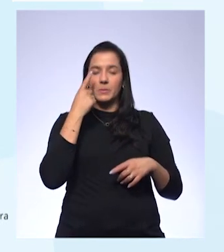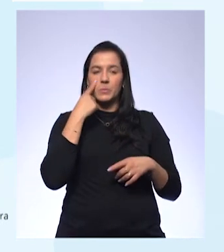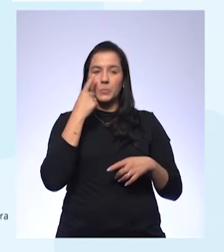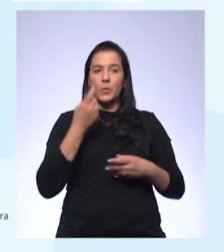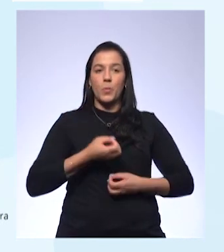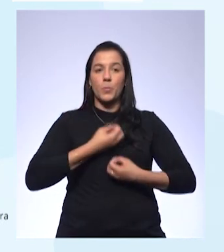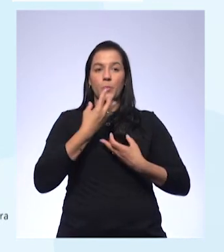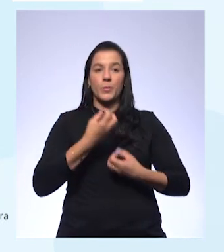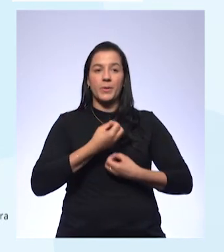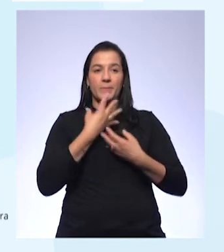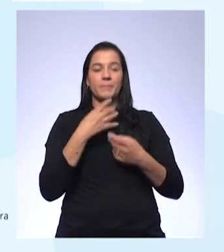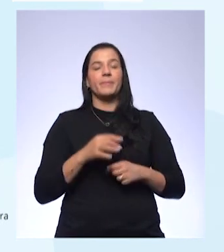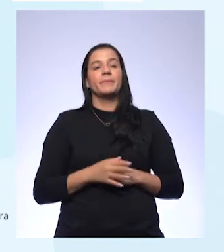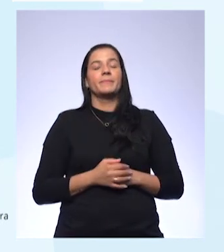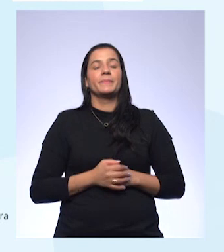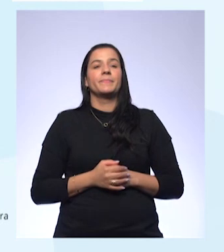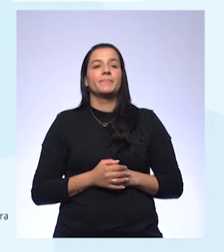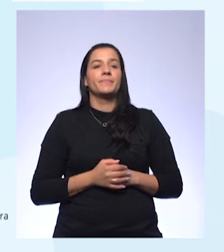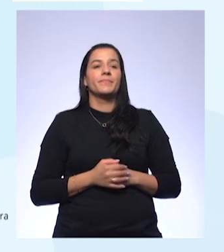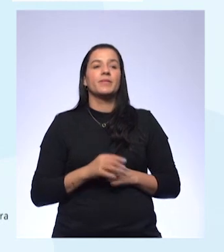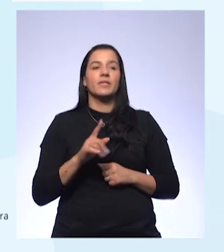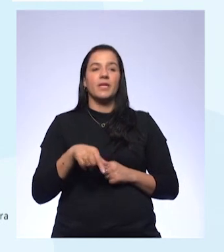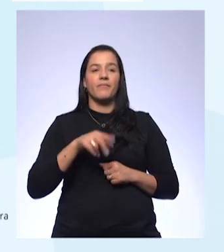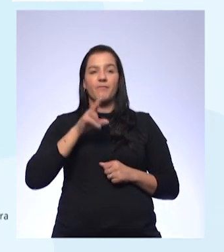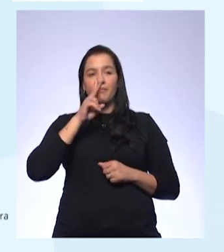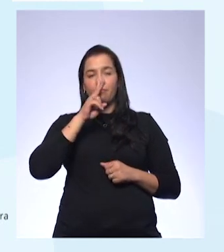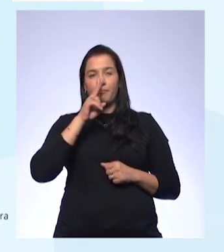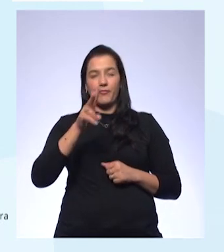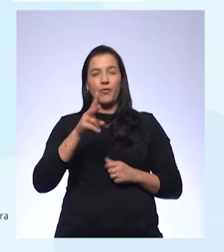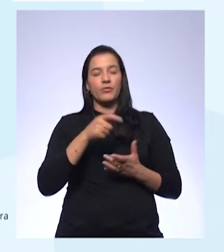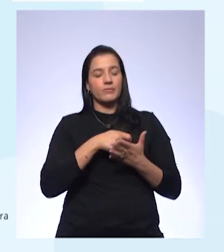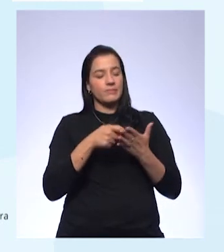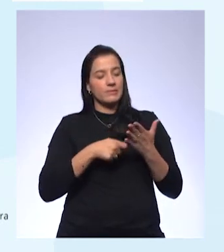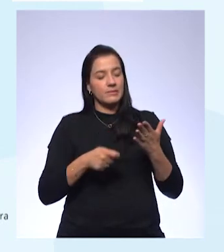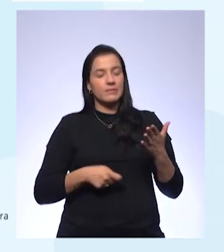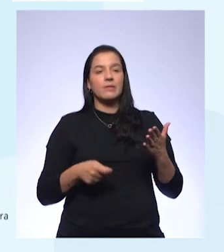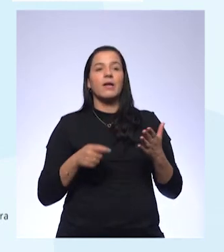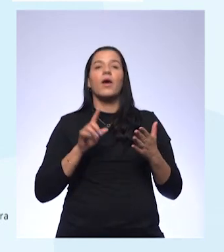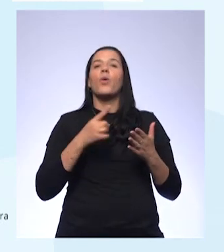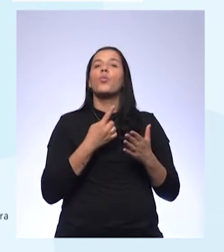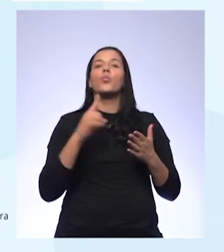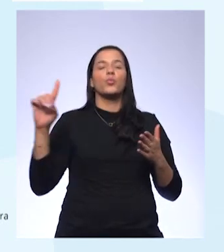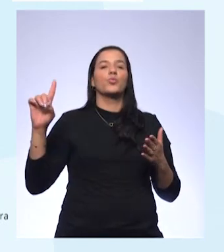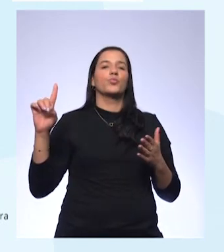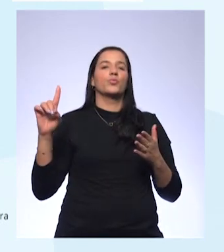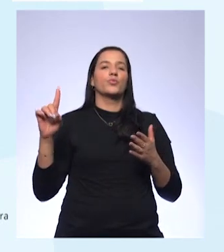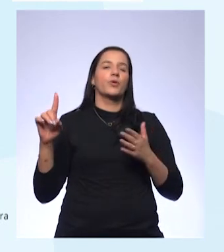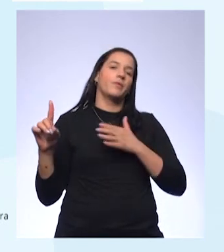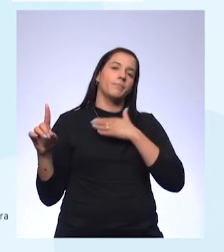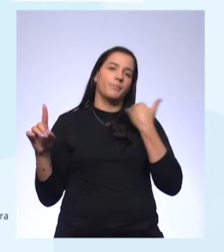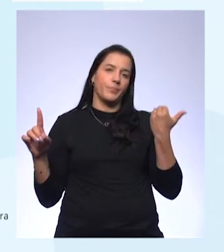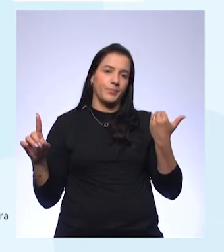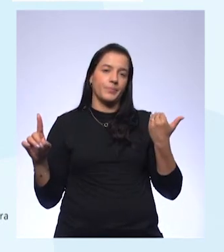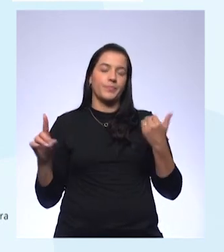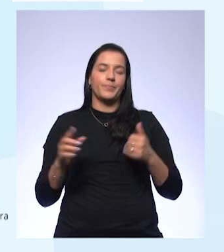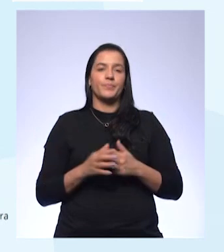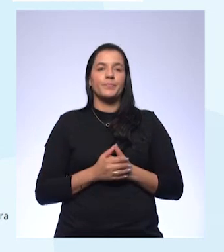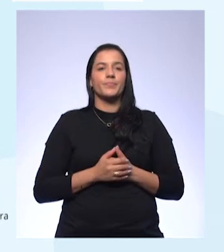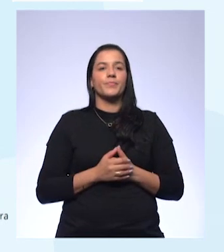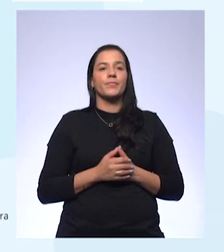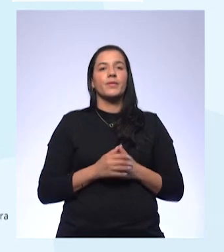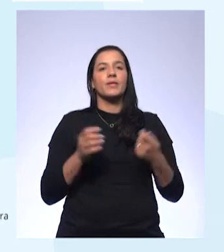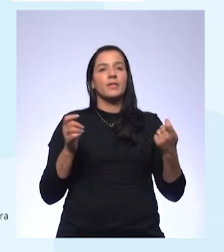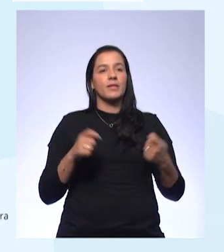na tela. É bem contundente, é bem forte o conteúdo, e é o último poema que ele escreve, né? Poderia